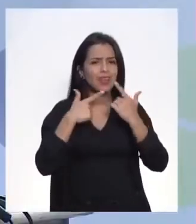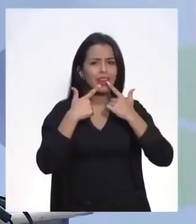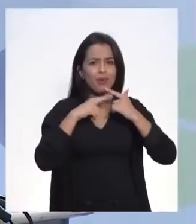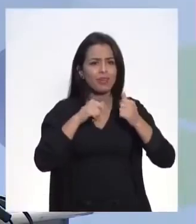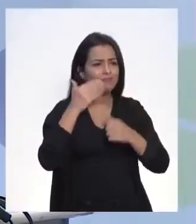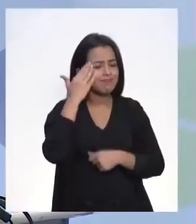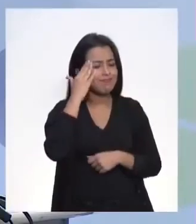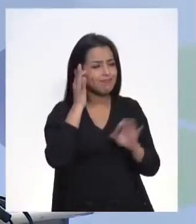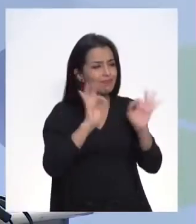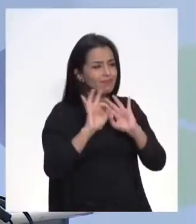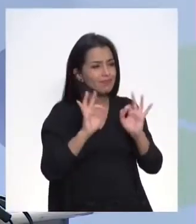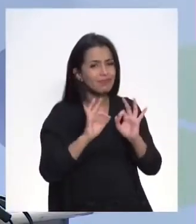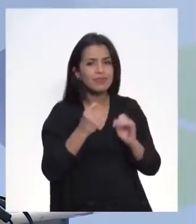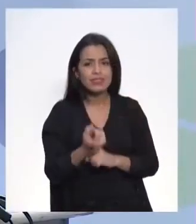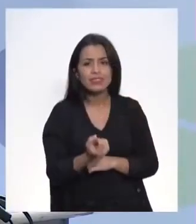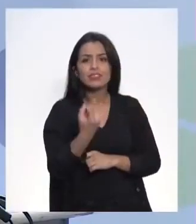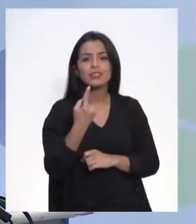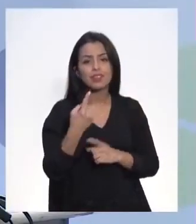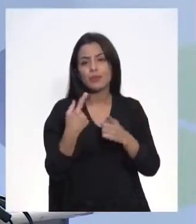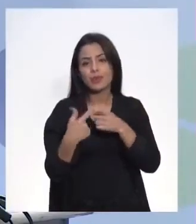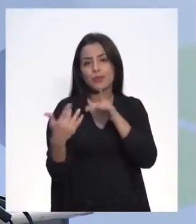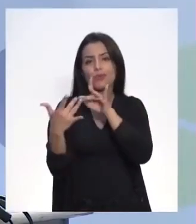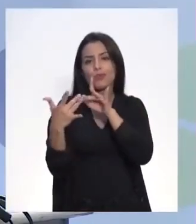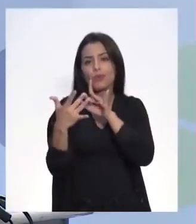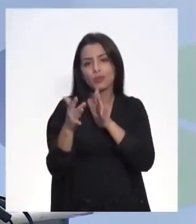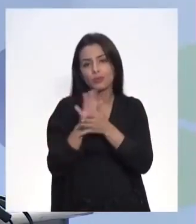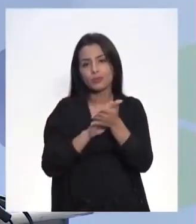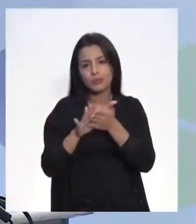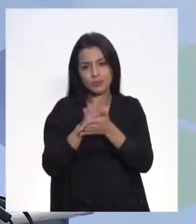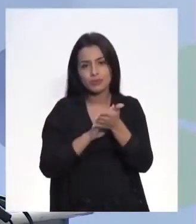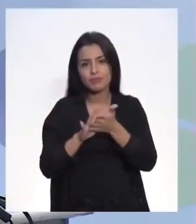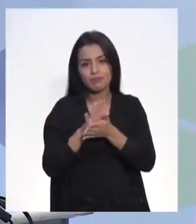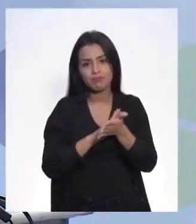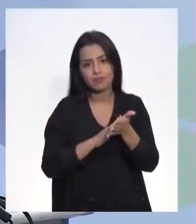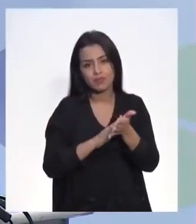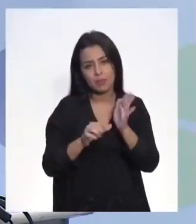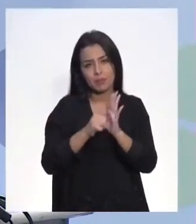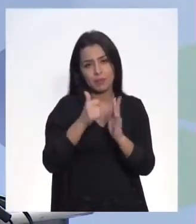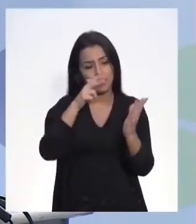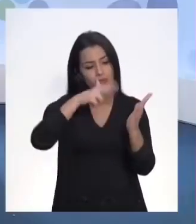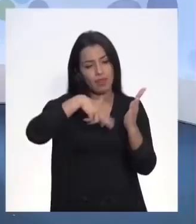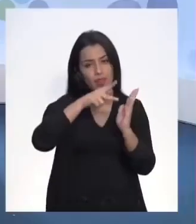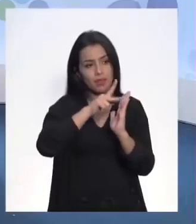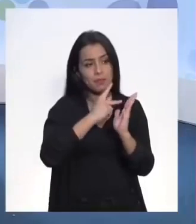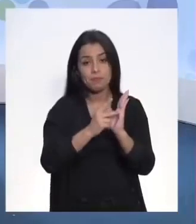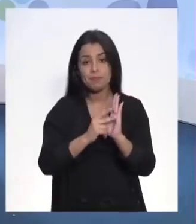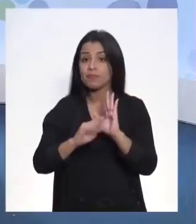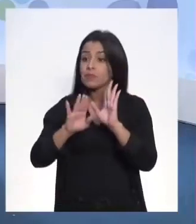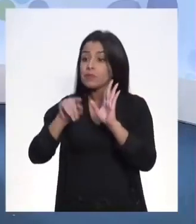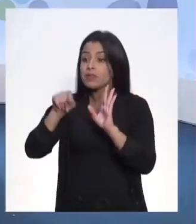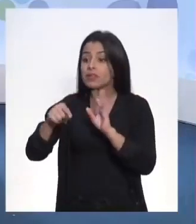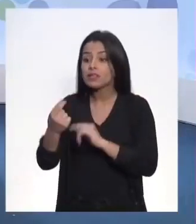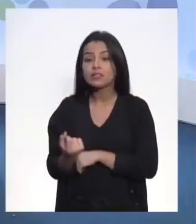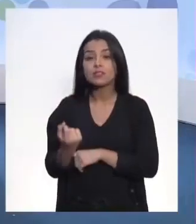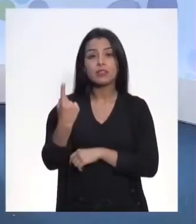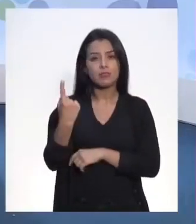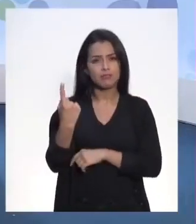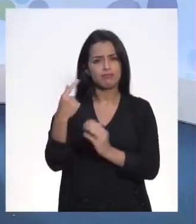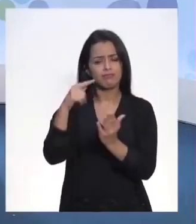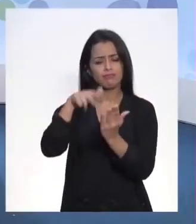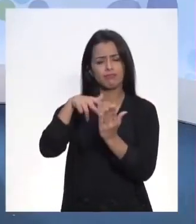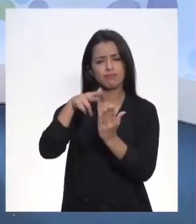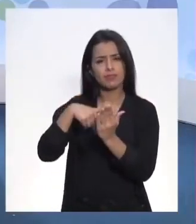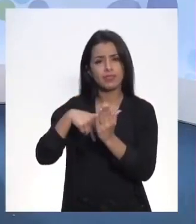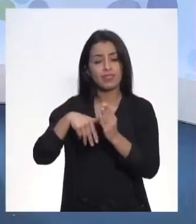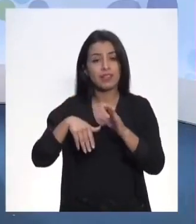alguma, tenha um estranhamento também, né? À primeira vista aí, quando vê o poema. Mas esse estranhamento é aquilo